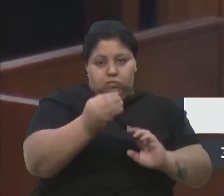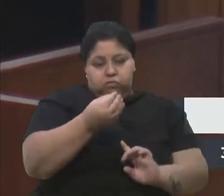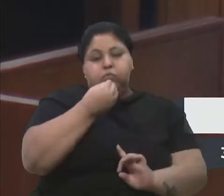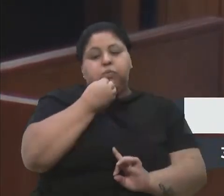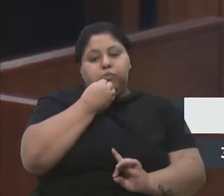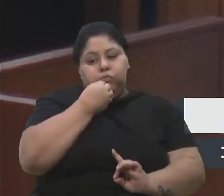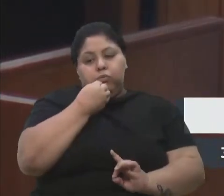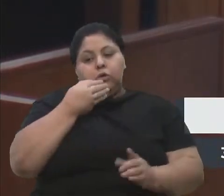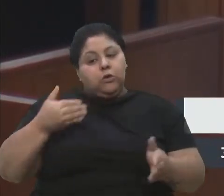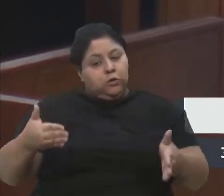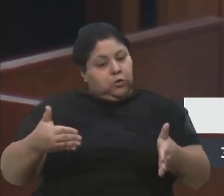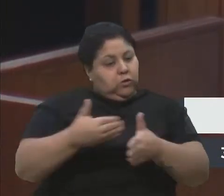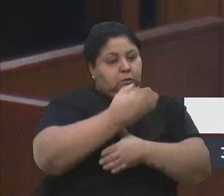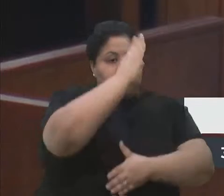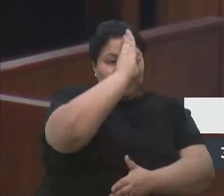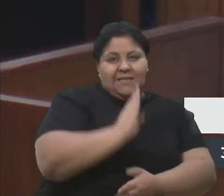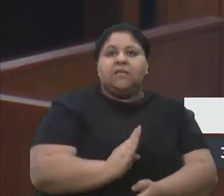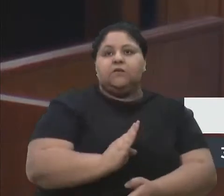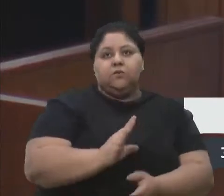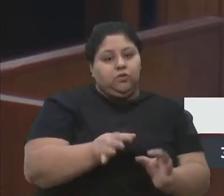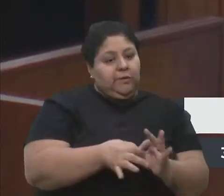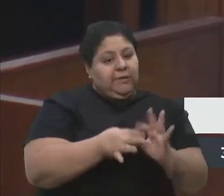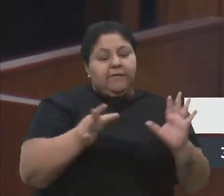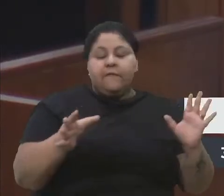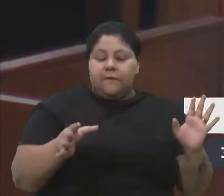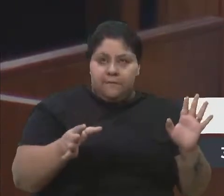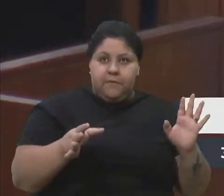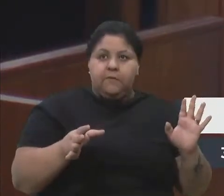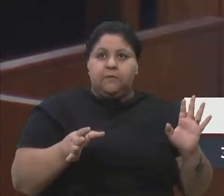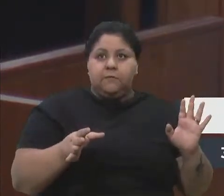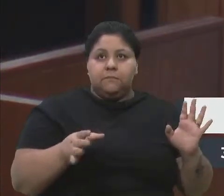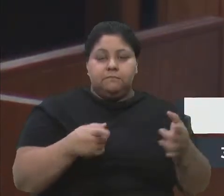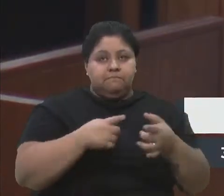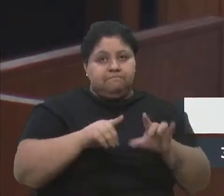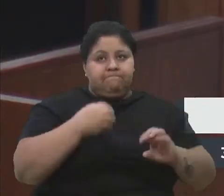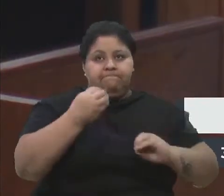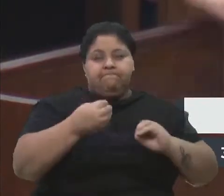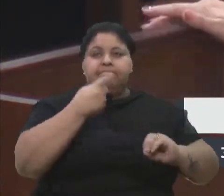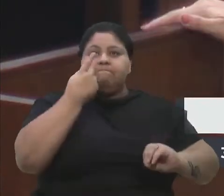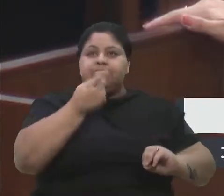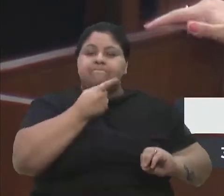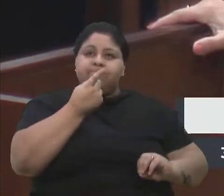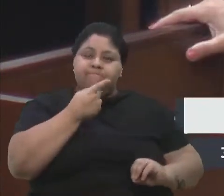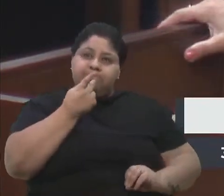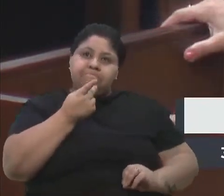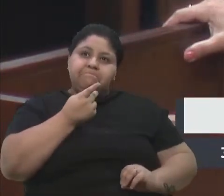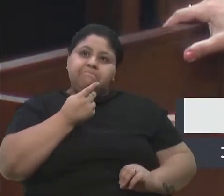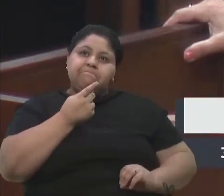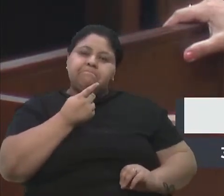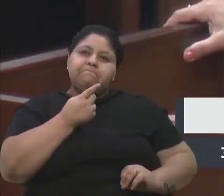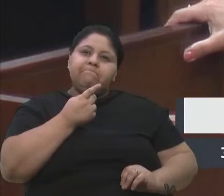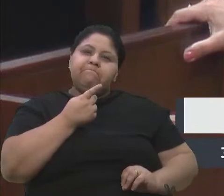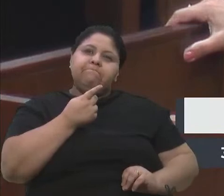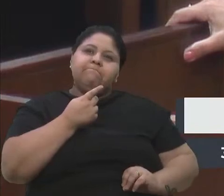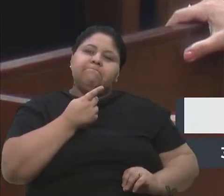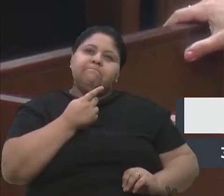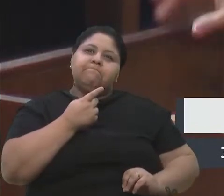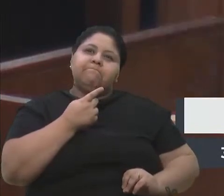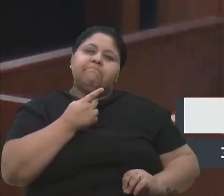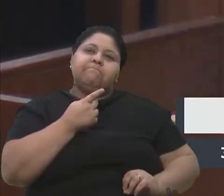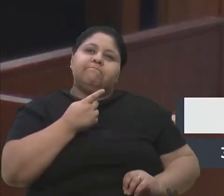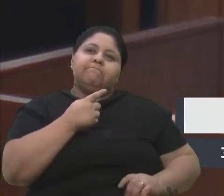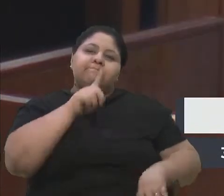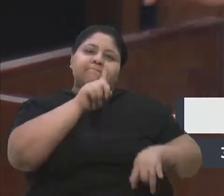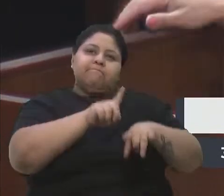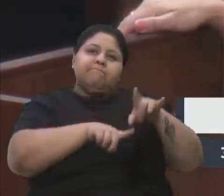é gratuito, tá? O acesso é livre. Mas, como eu estava dizendo, eu não falei de propósito essa ação ali, esse